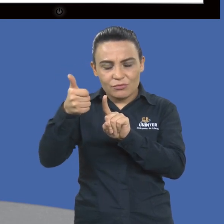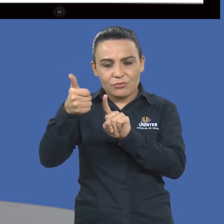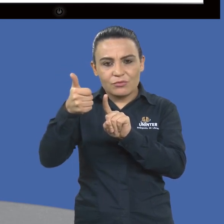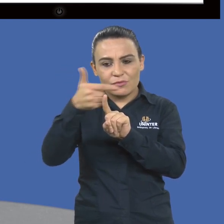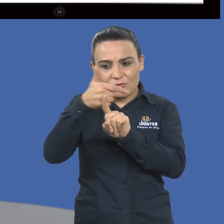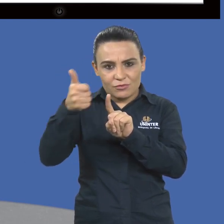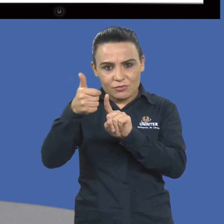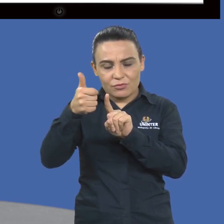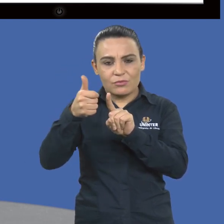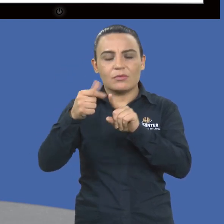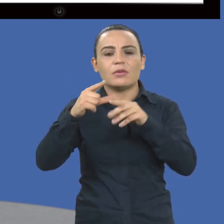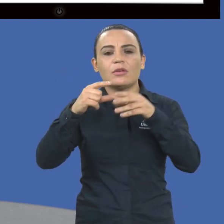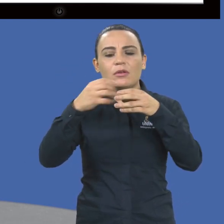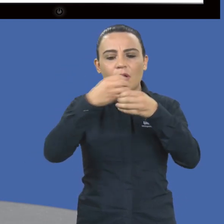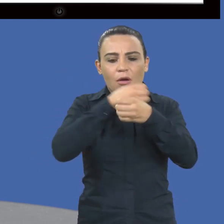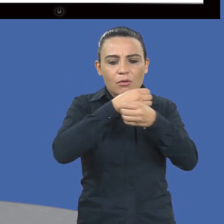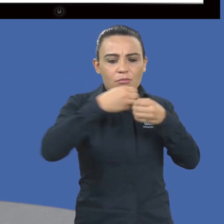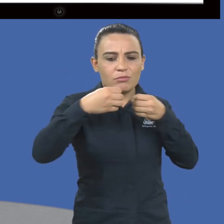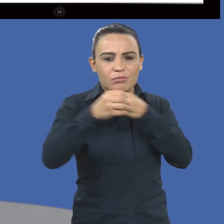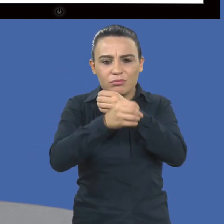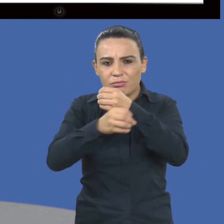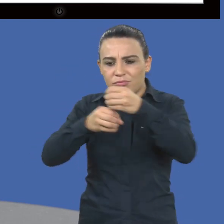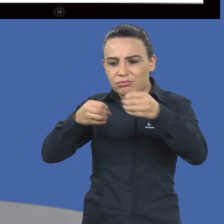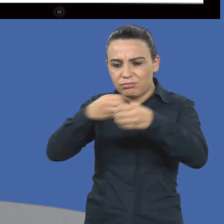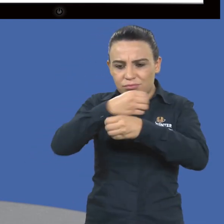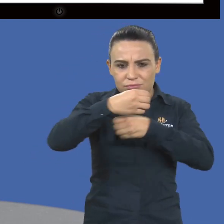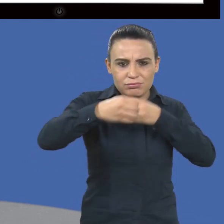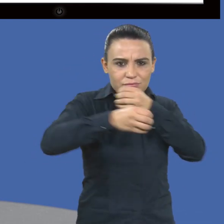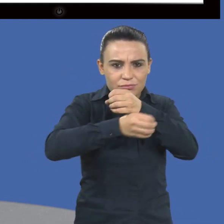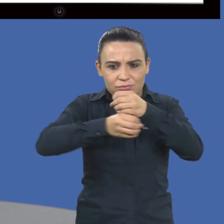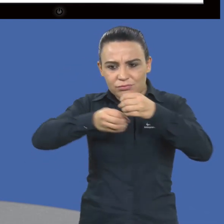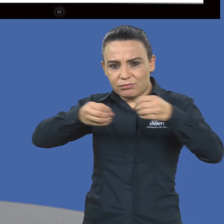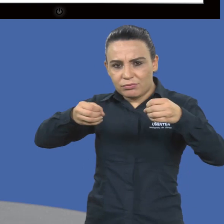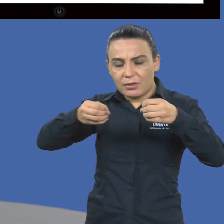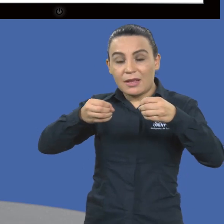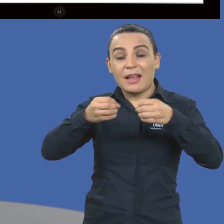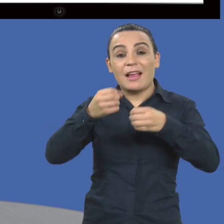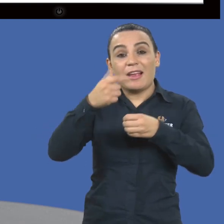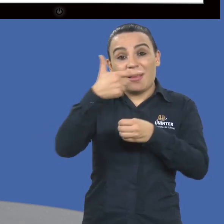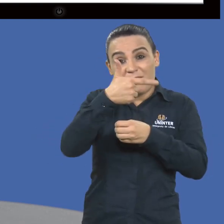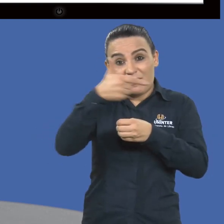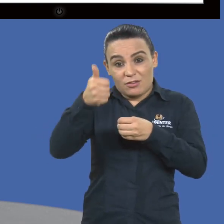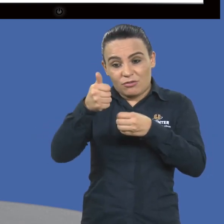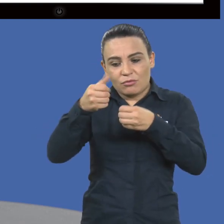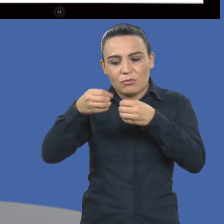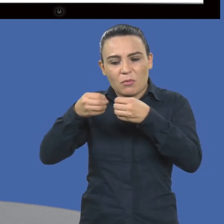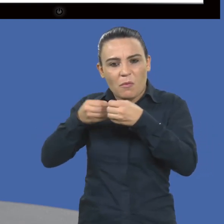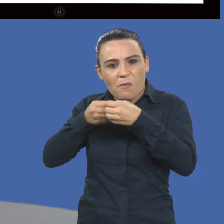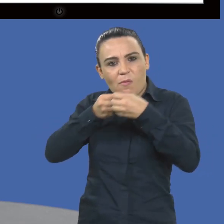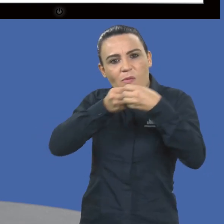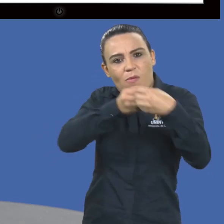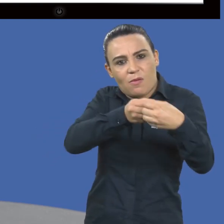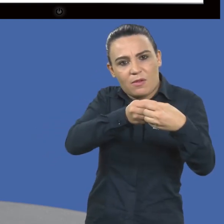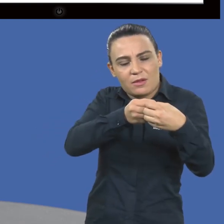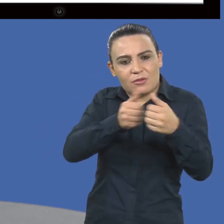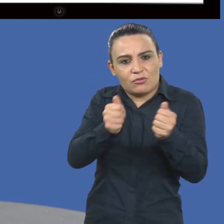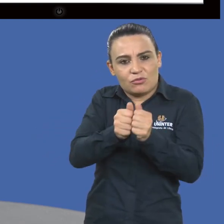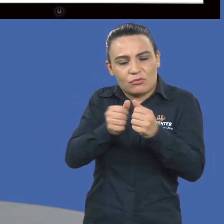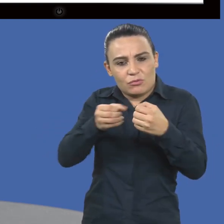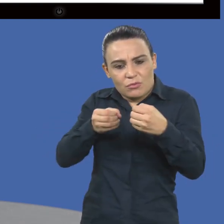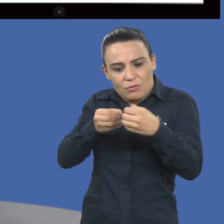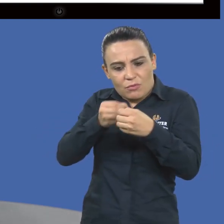na meiose, da não separação. E esses dois cromossomos 21 vão junto nesse